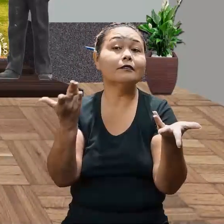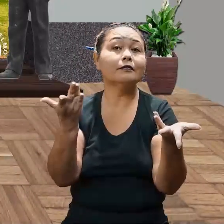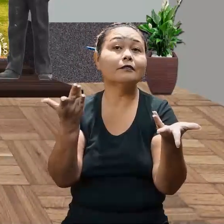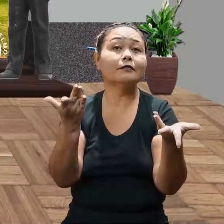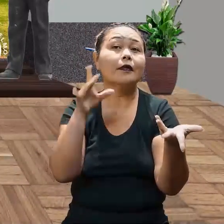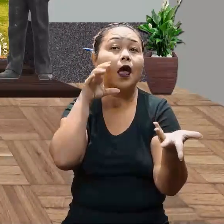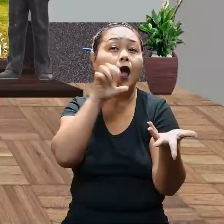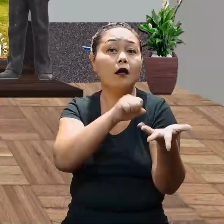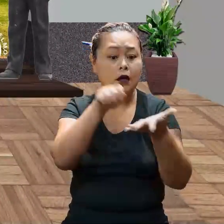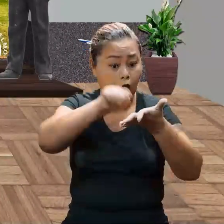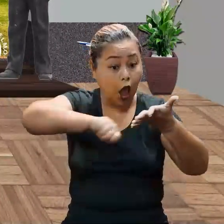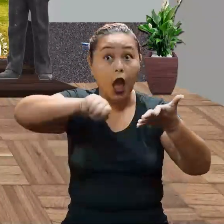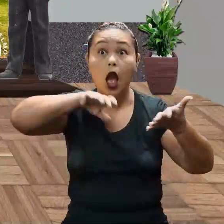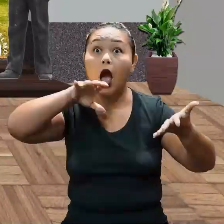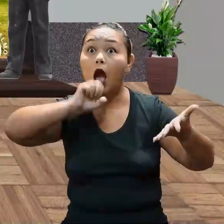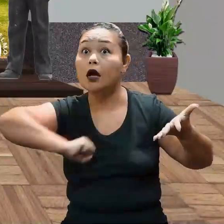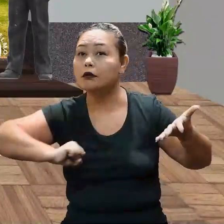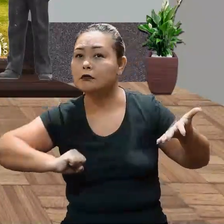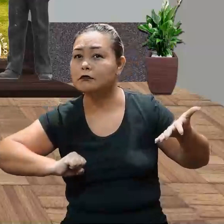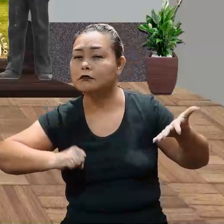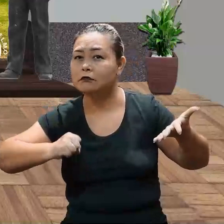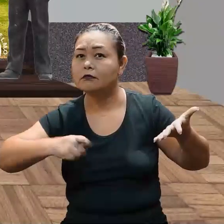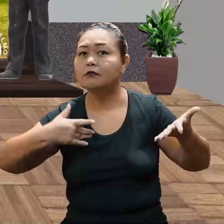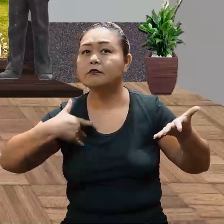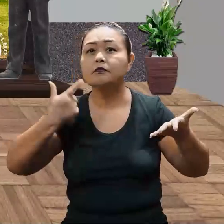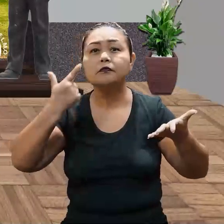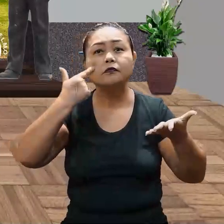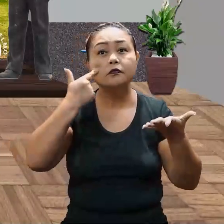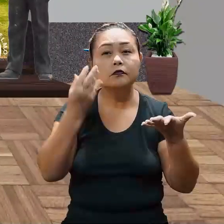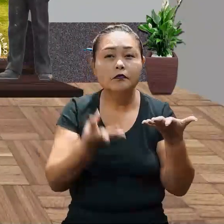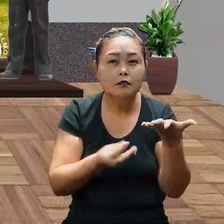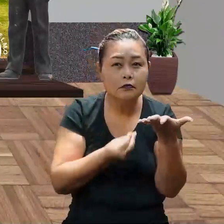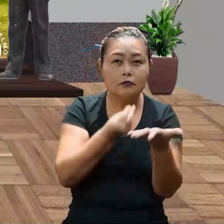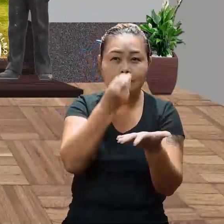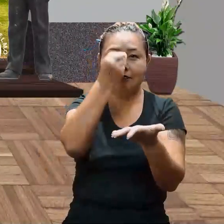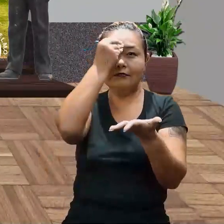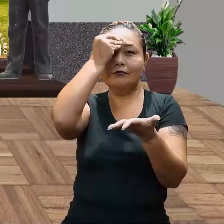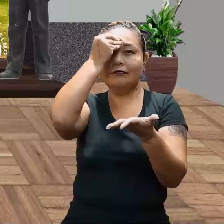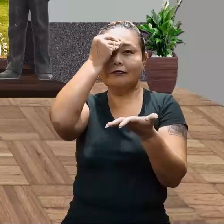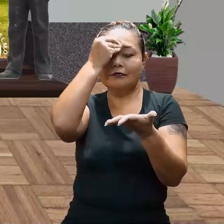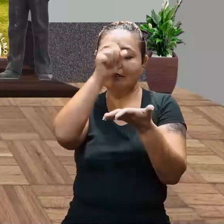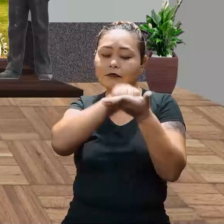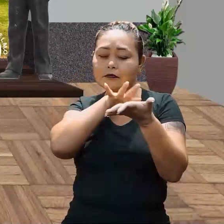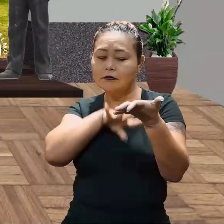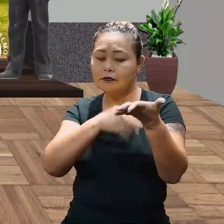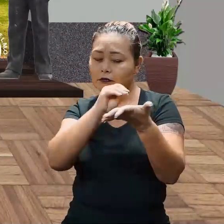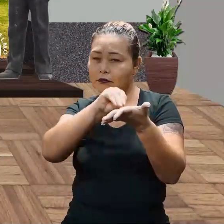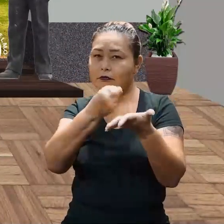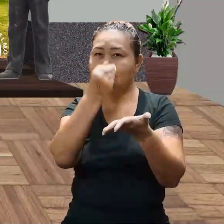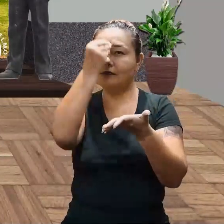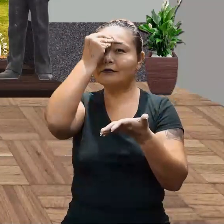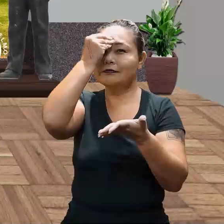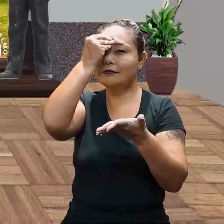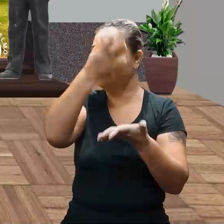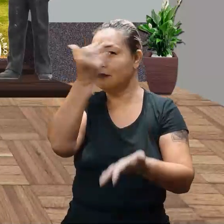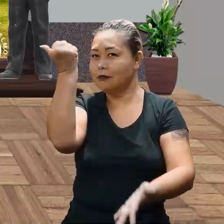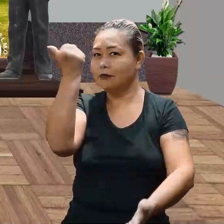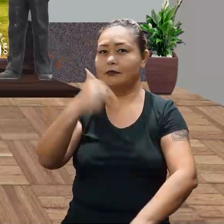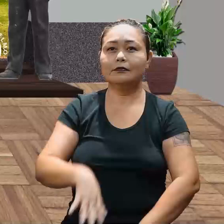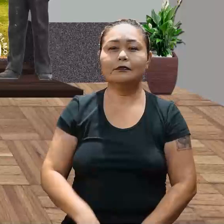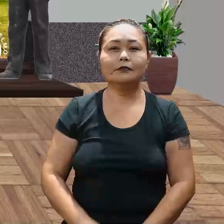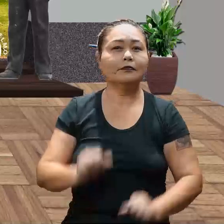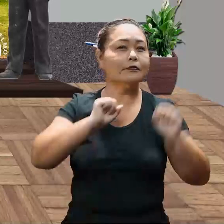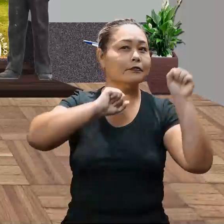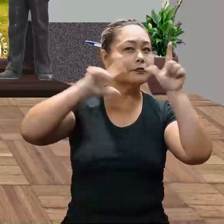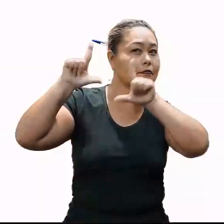uma rápida correção dela para nós fixarmos melhor essa atividade. Vamos lá.